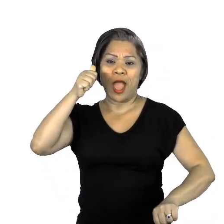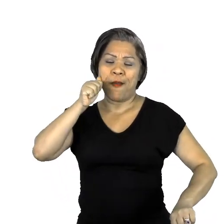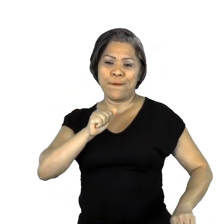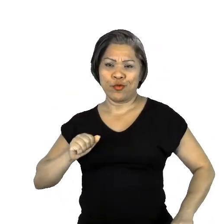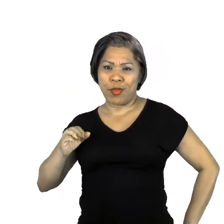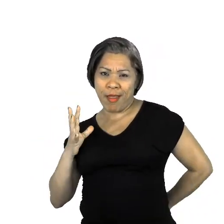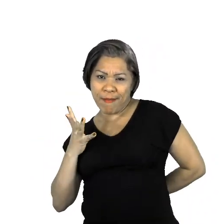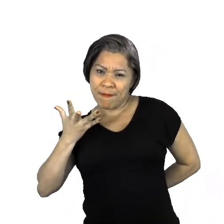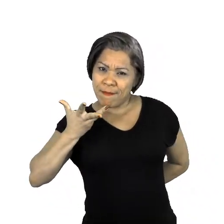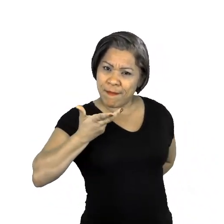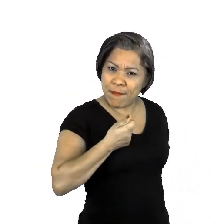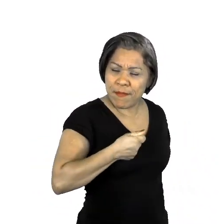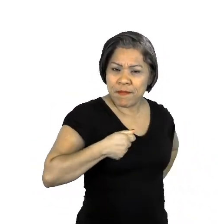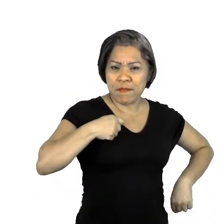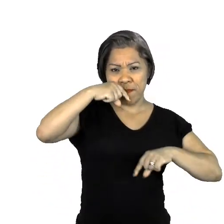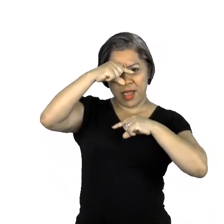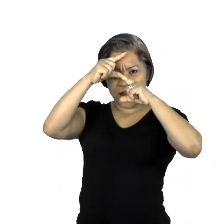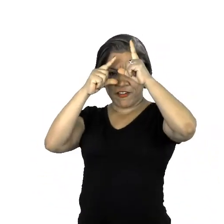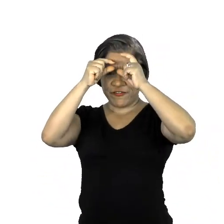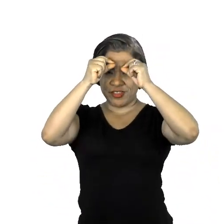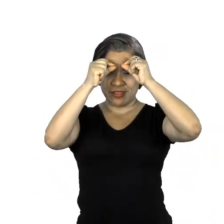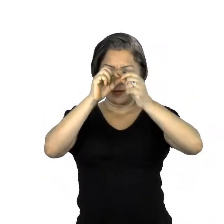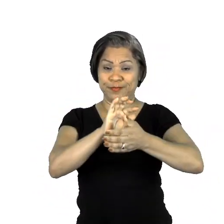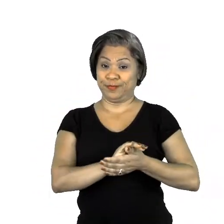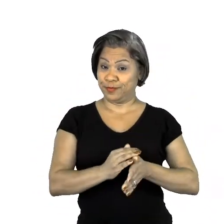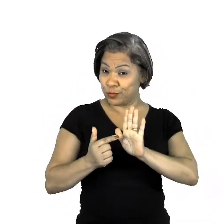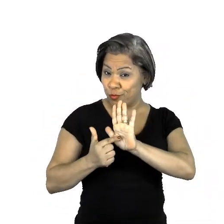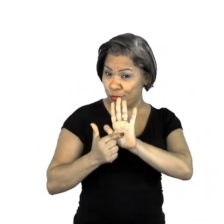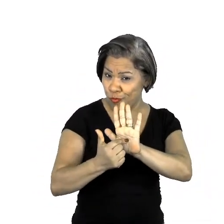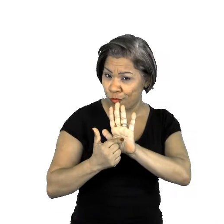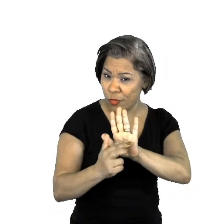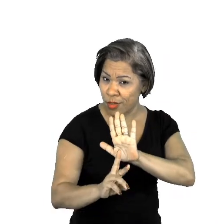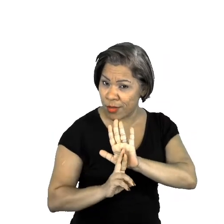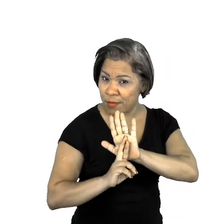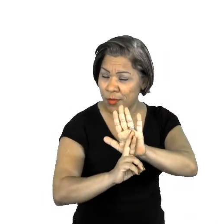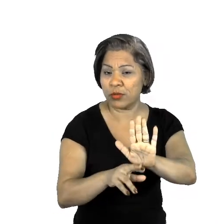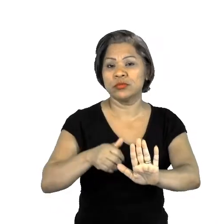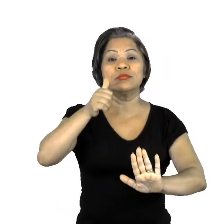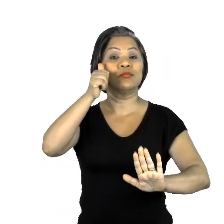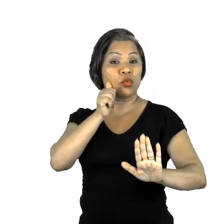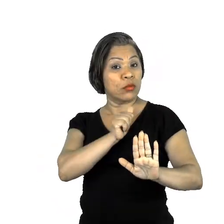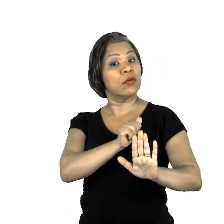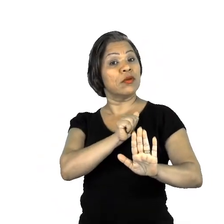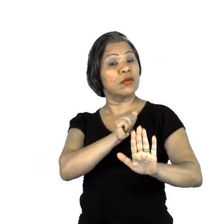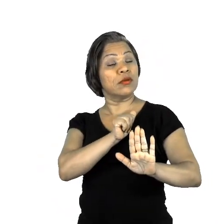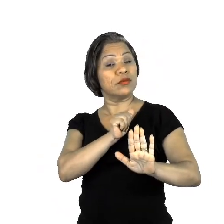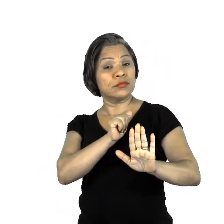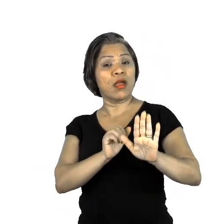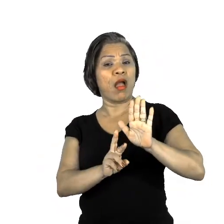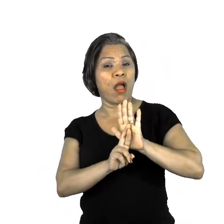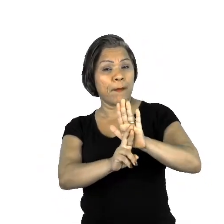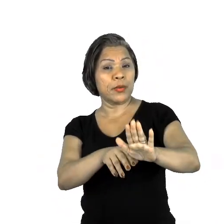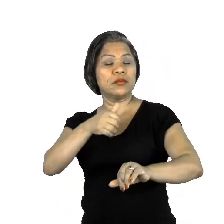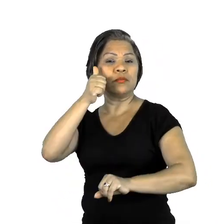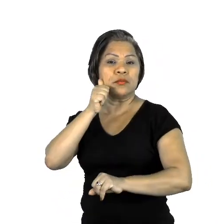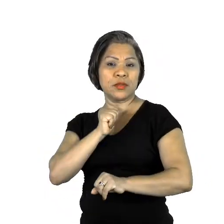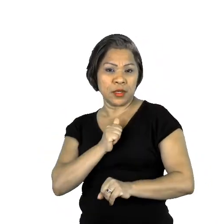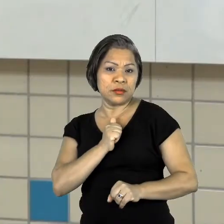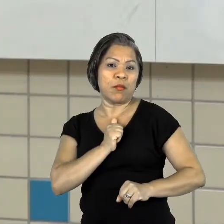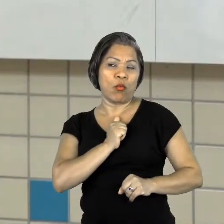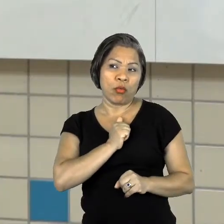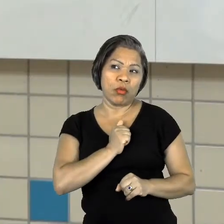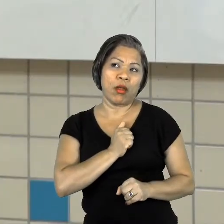o objetivo de representar a figura feminina. A figura feminina, como nós